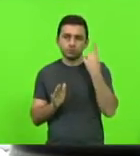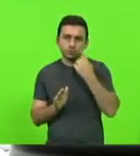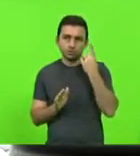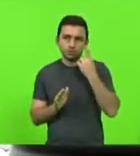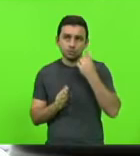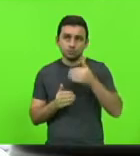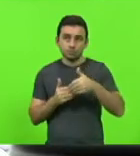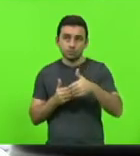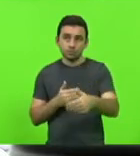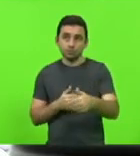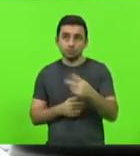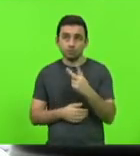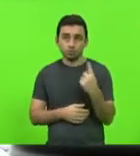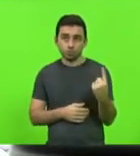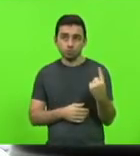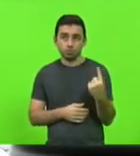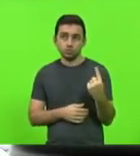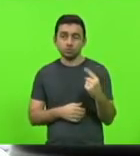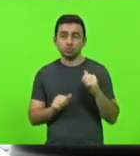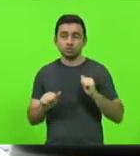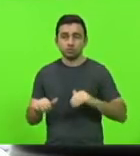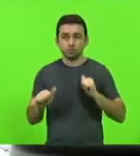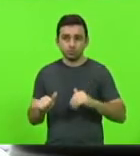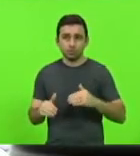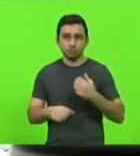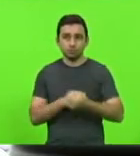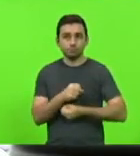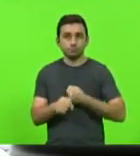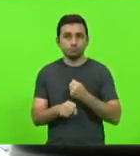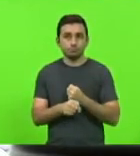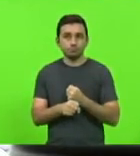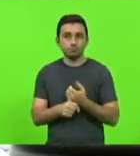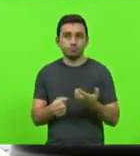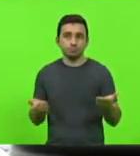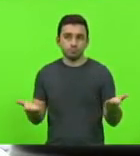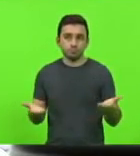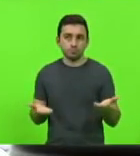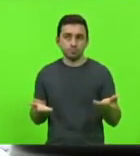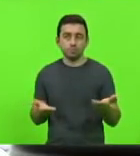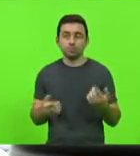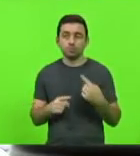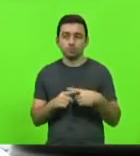dia 21 de setembro do corrente ano, em decorrência do